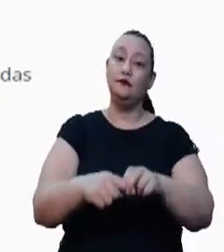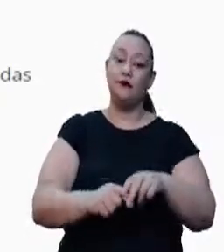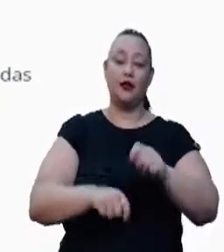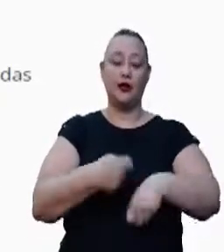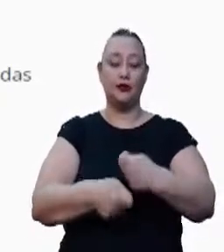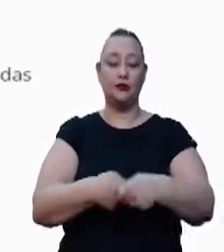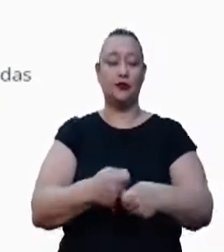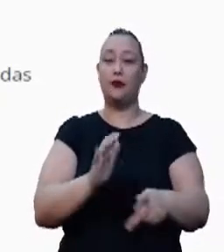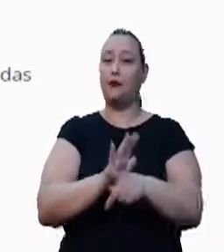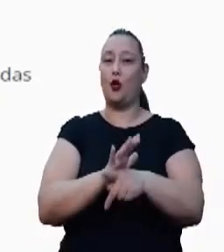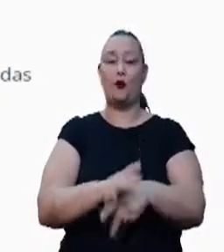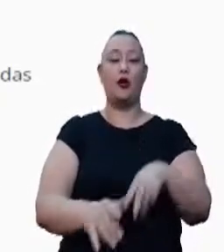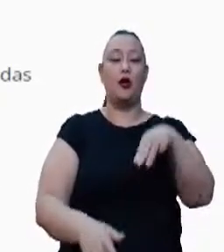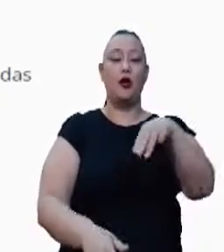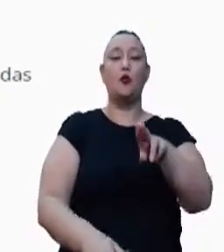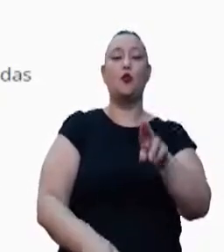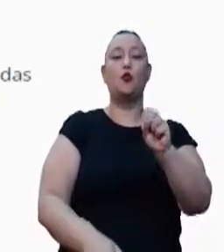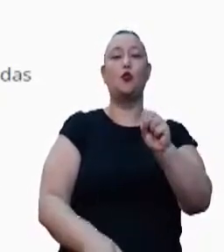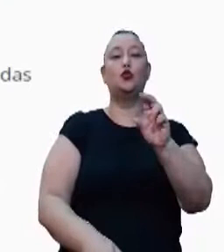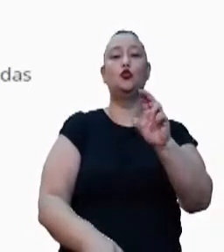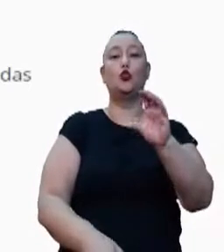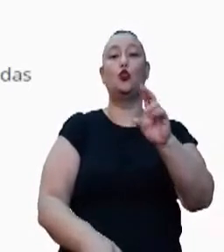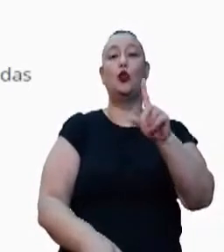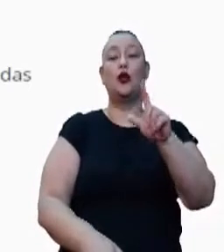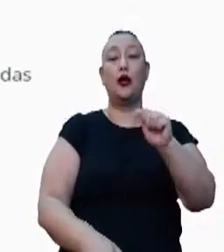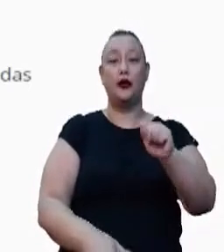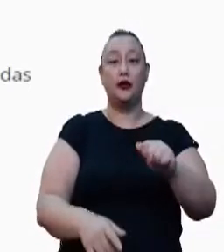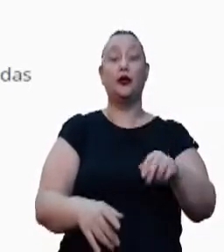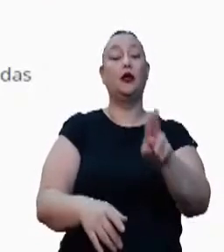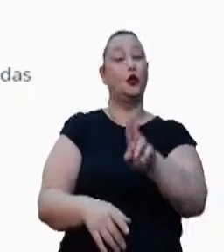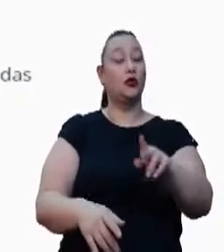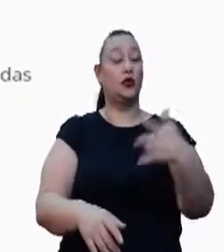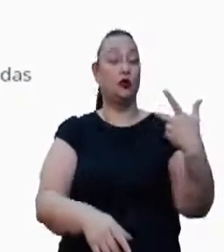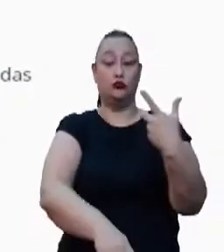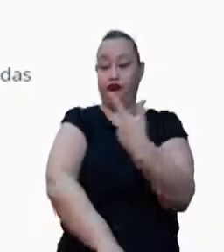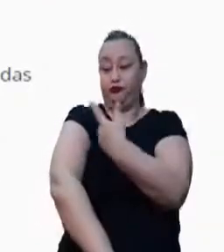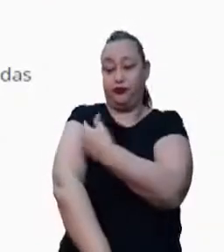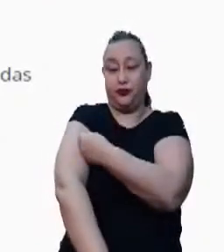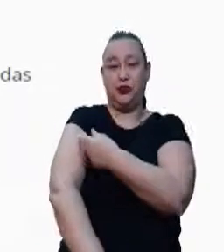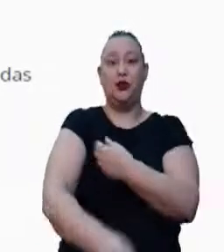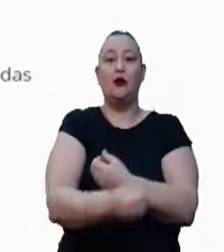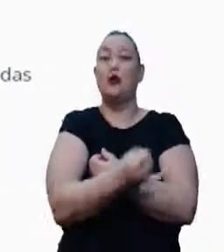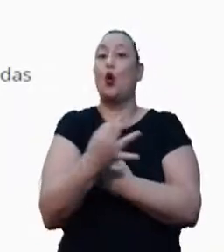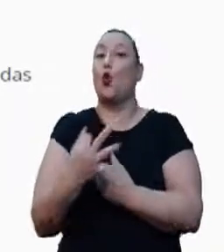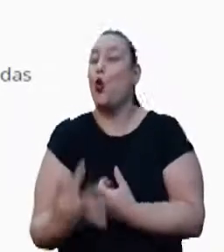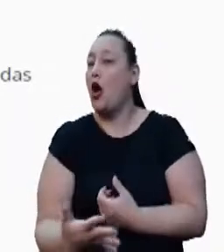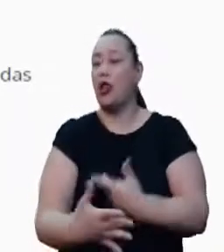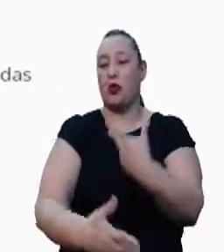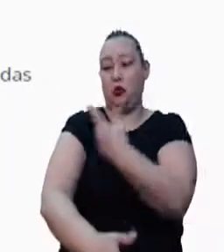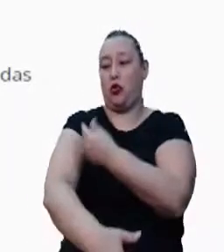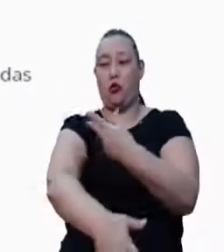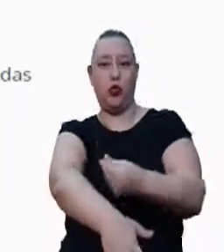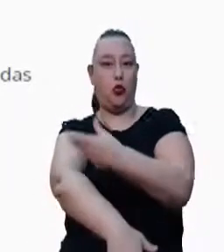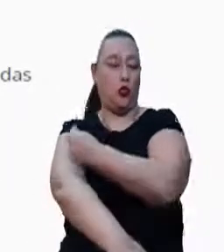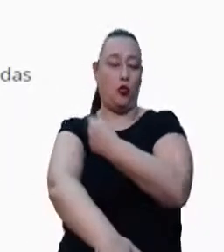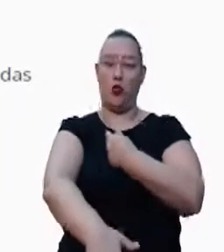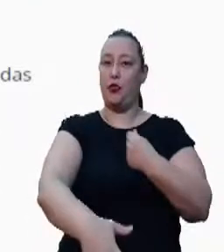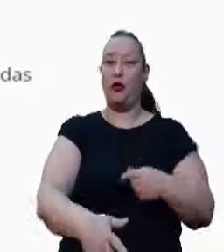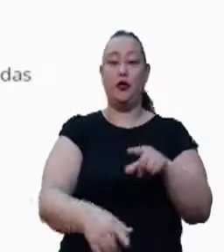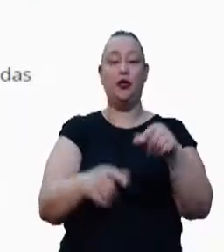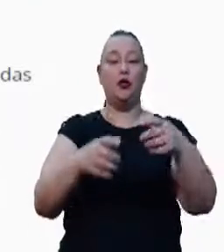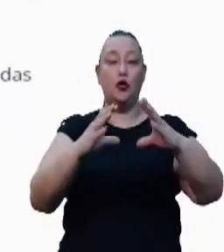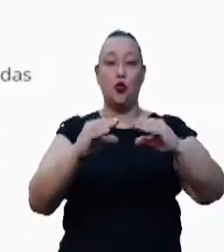é intramuscular, tá? Por meio de injeções. A quantidade de aplicações e o músculo